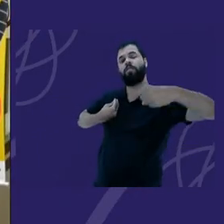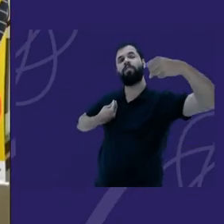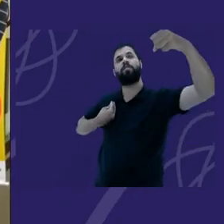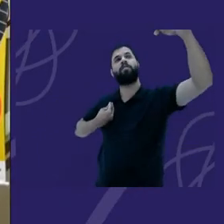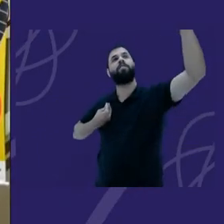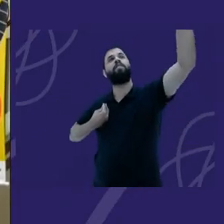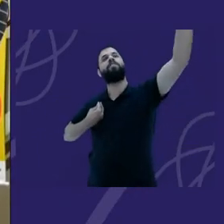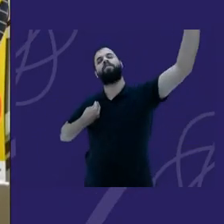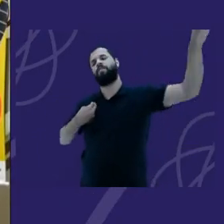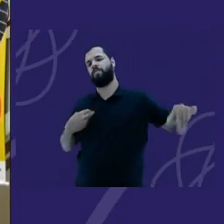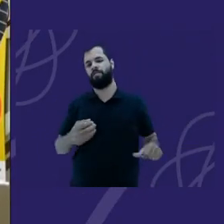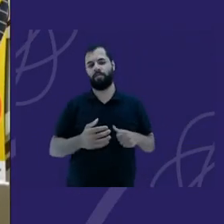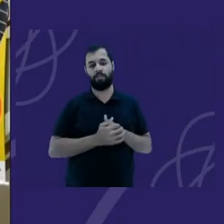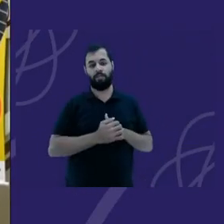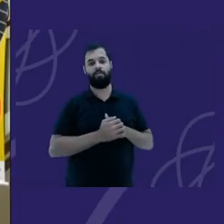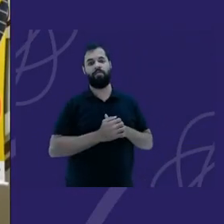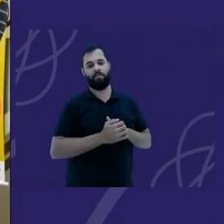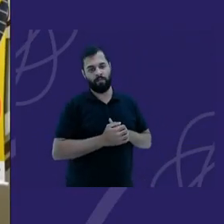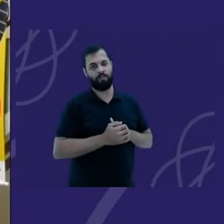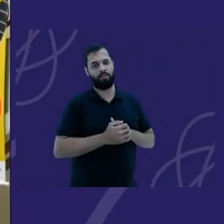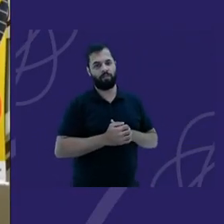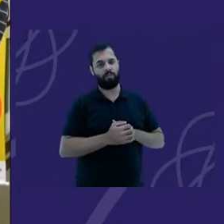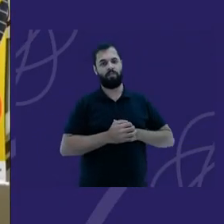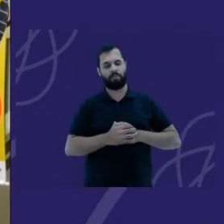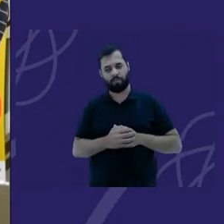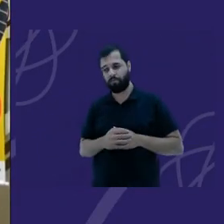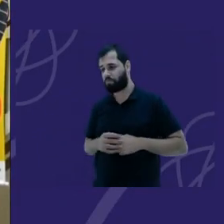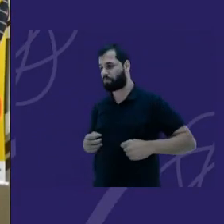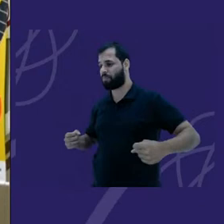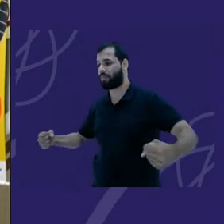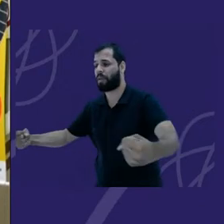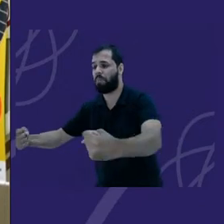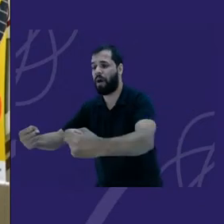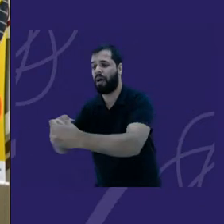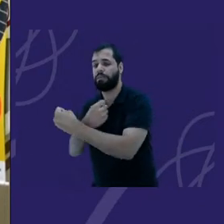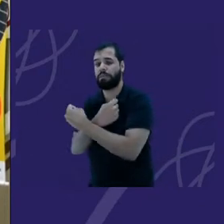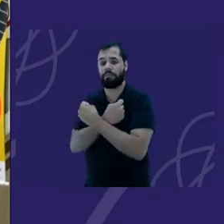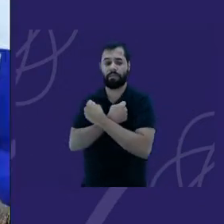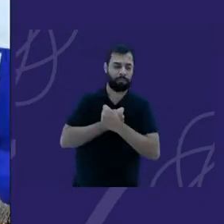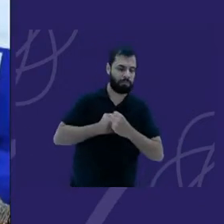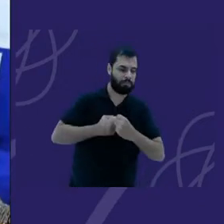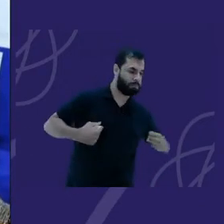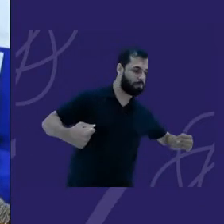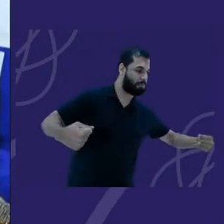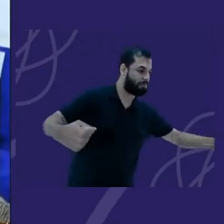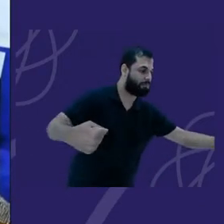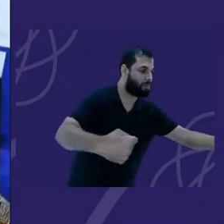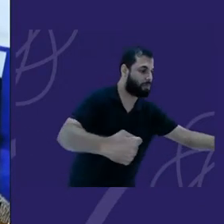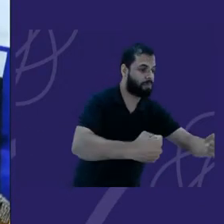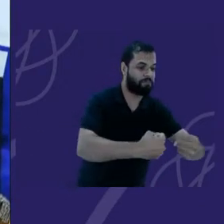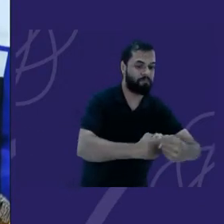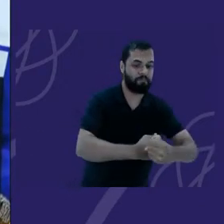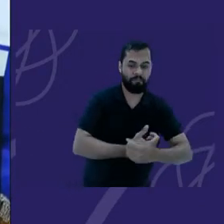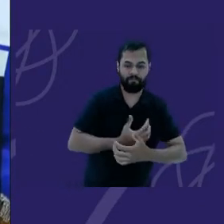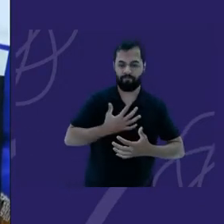Meu peito sem abraços meio que